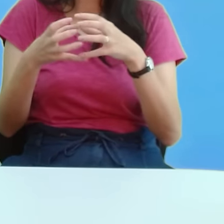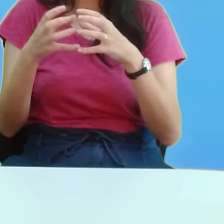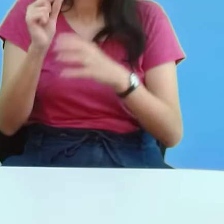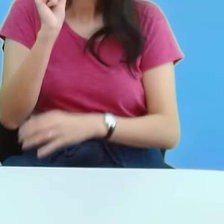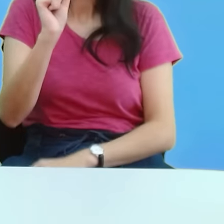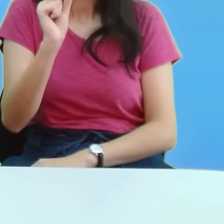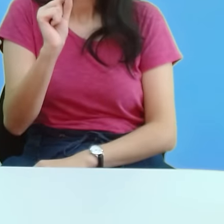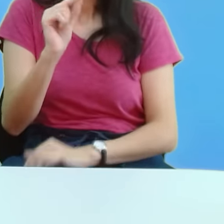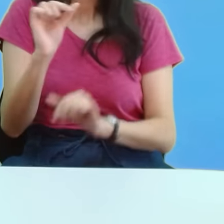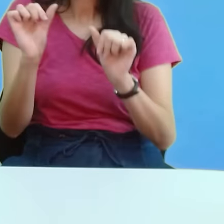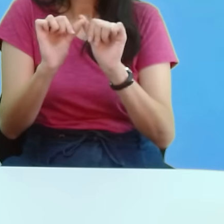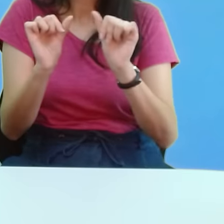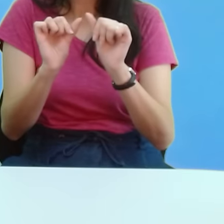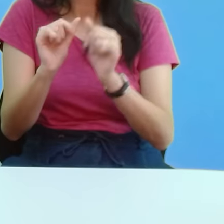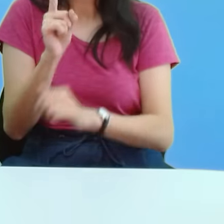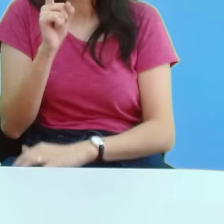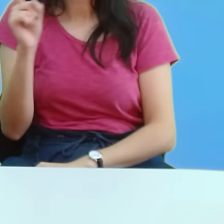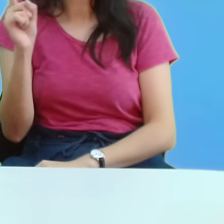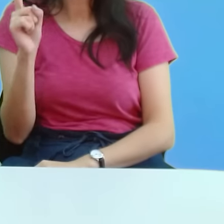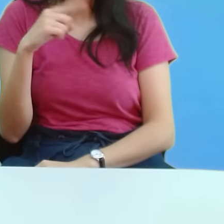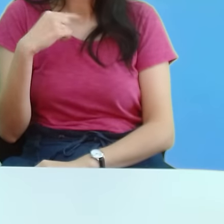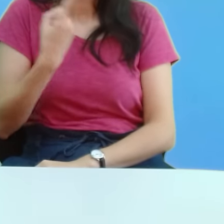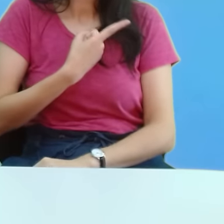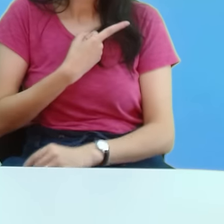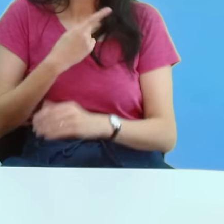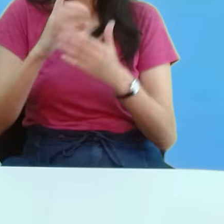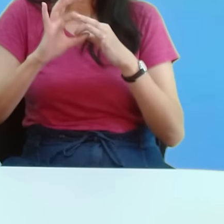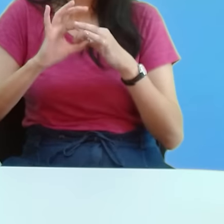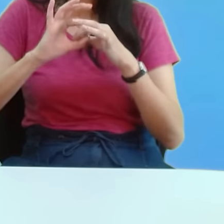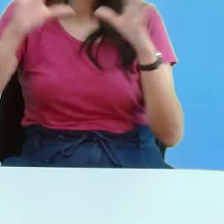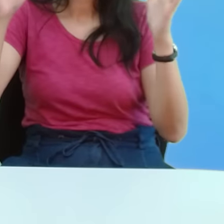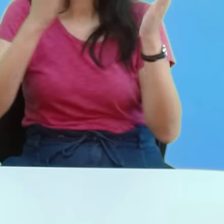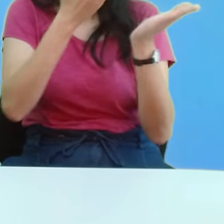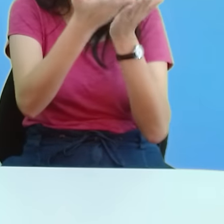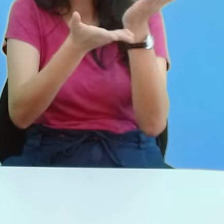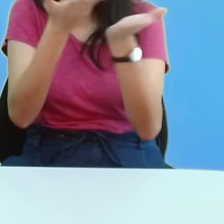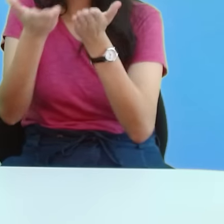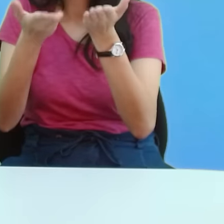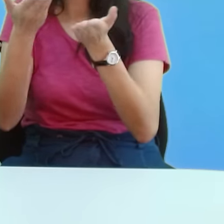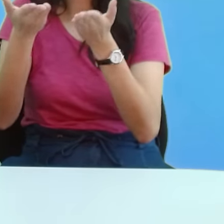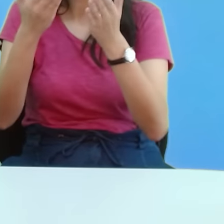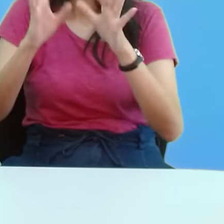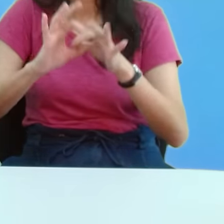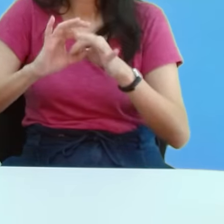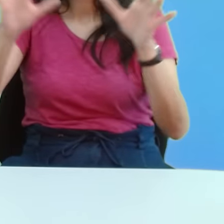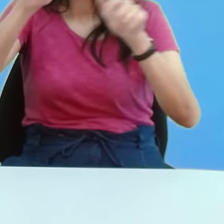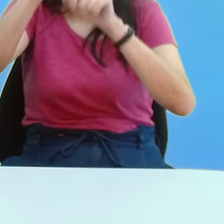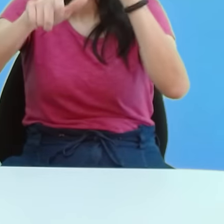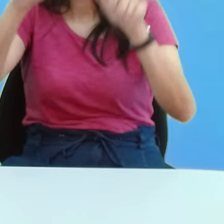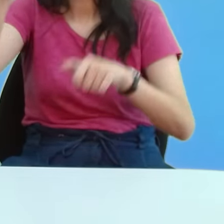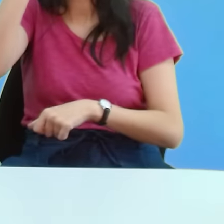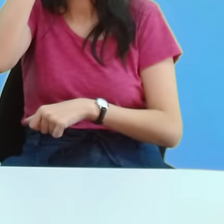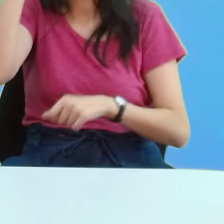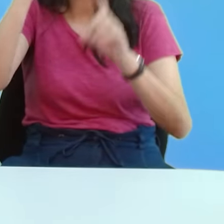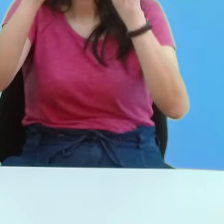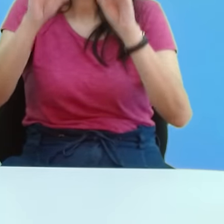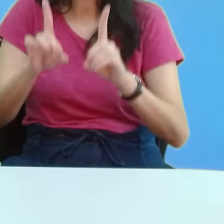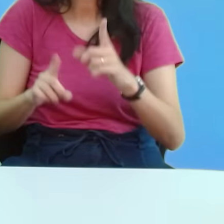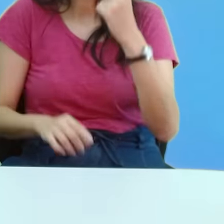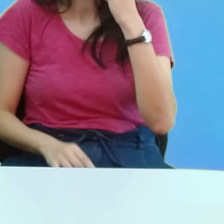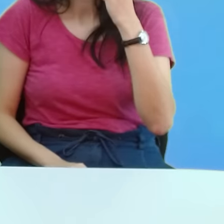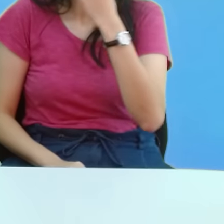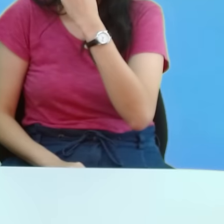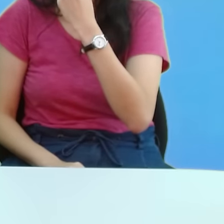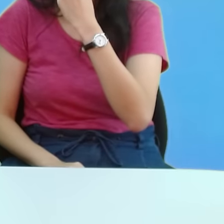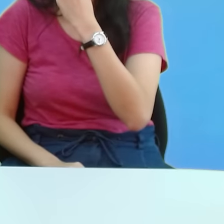sendo realizado e está aí à disposição das pessoas, né, com deficiência visual, que